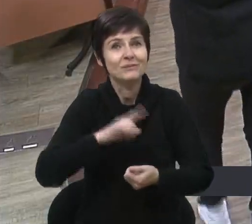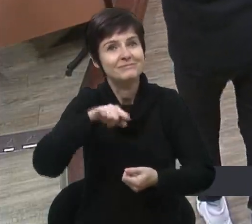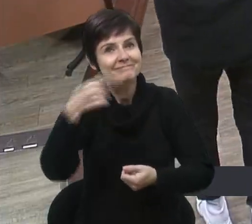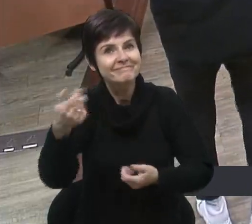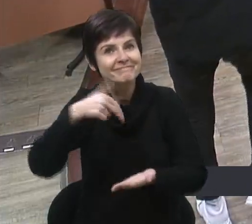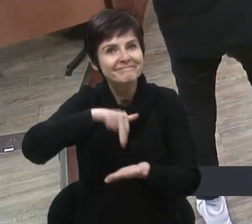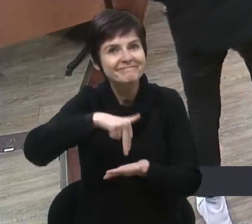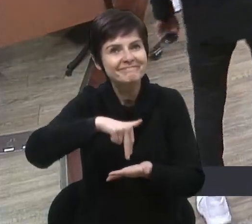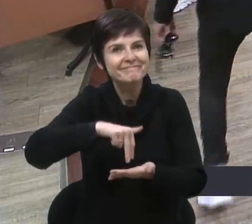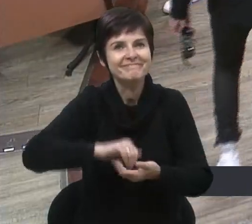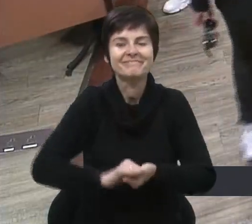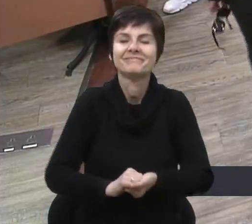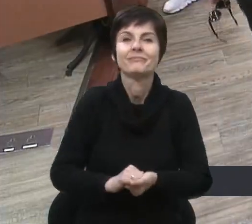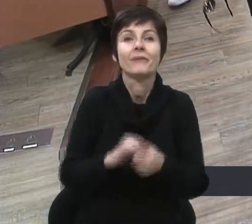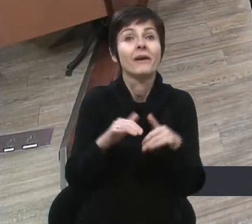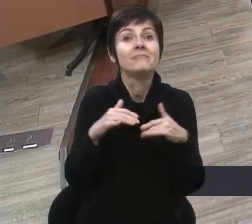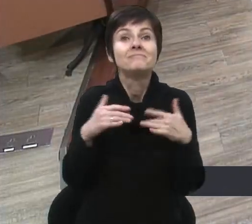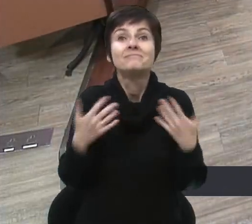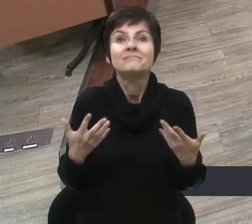Bom.